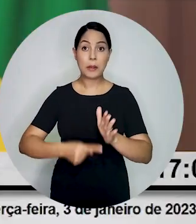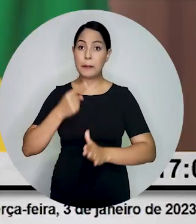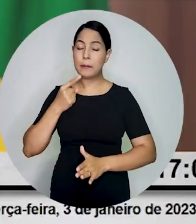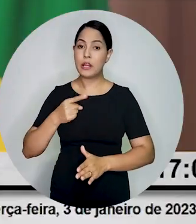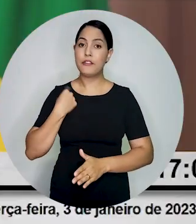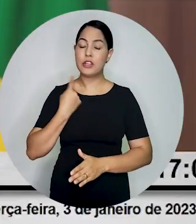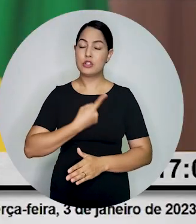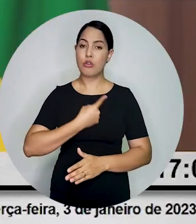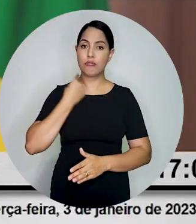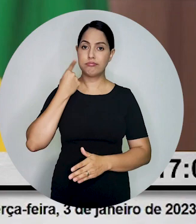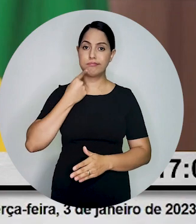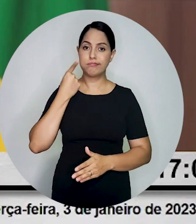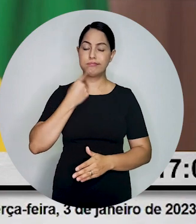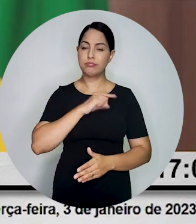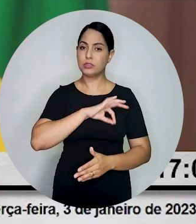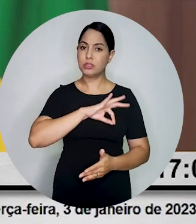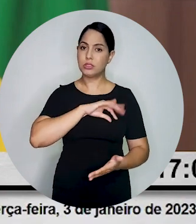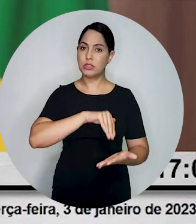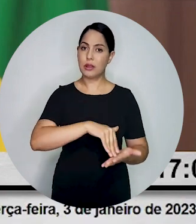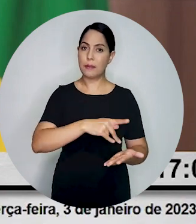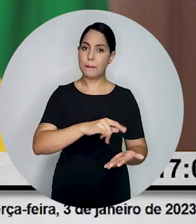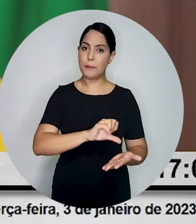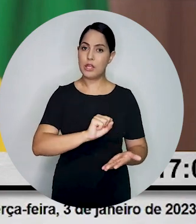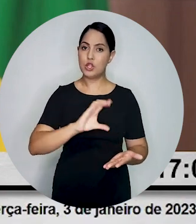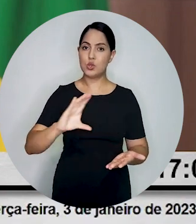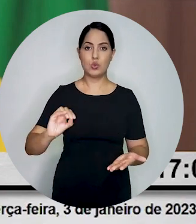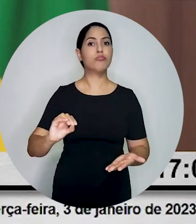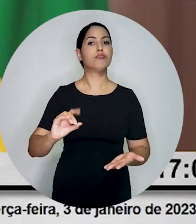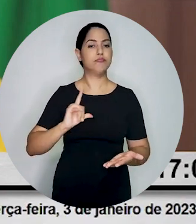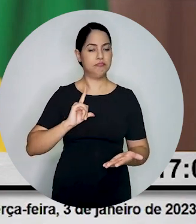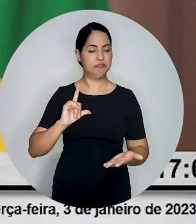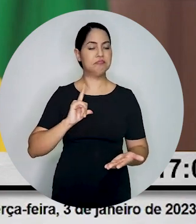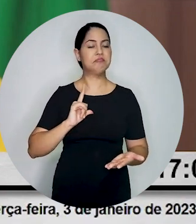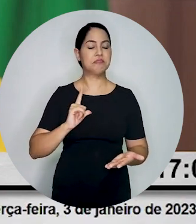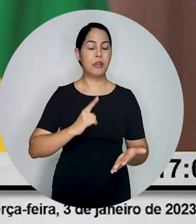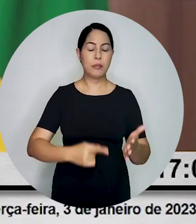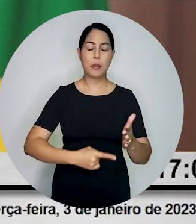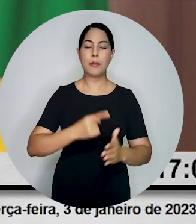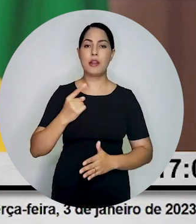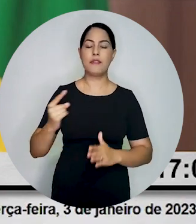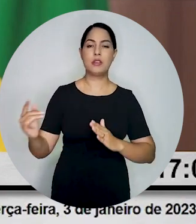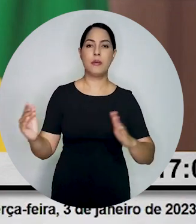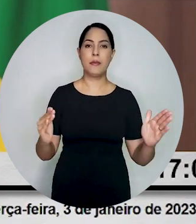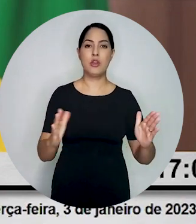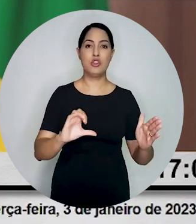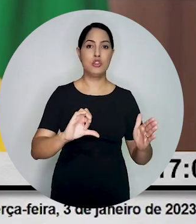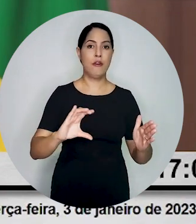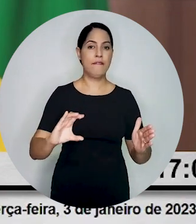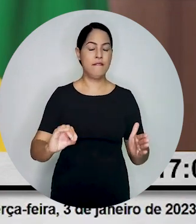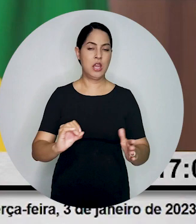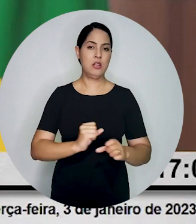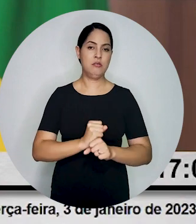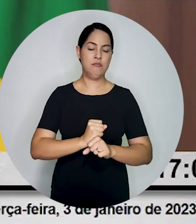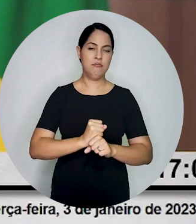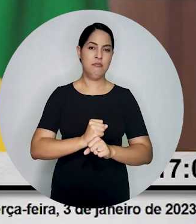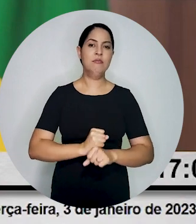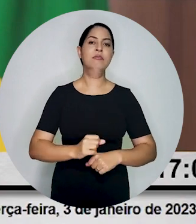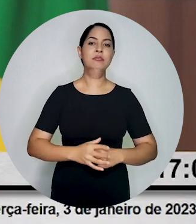primeira vez, temos um piso salarial para a nossa categoria. Pela primeira vez em 90